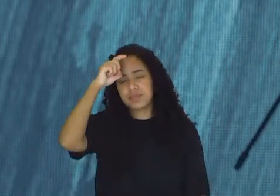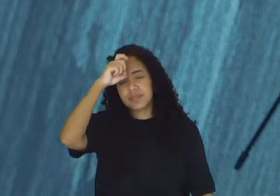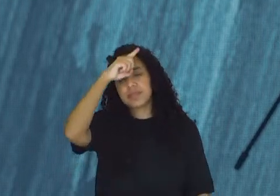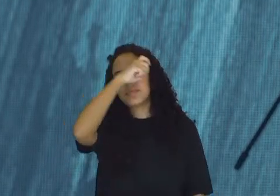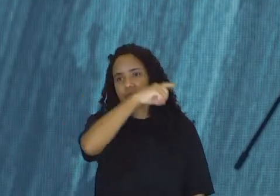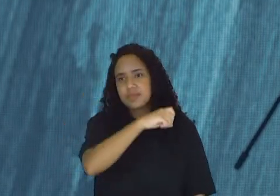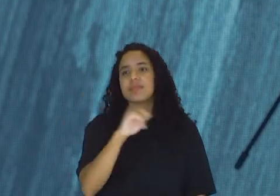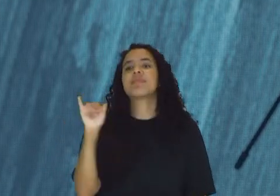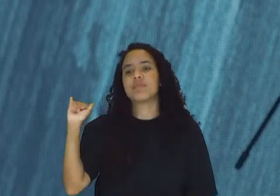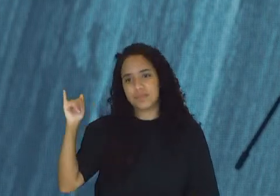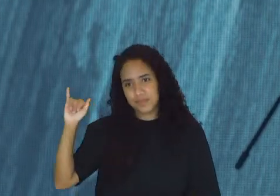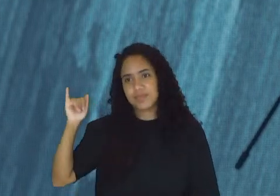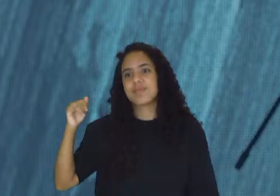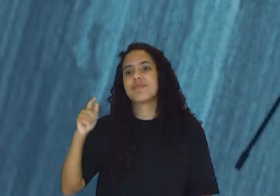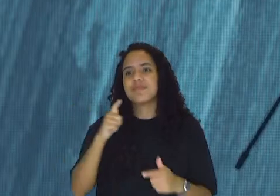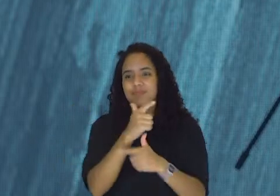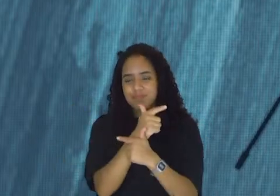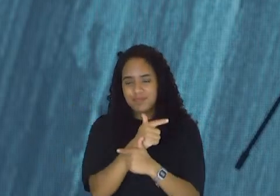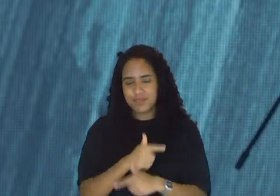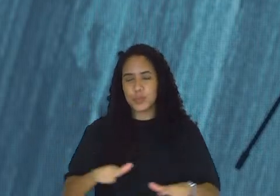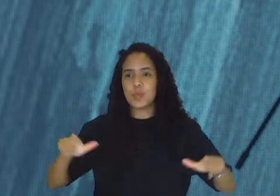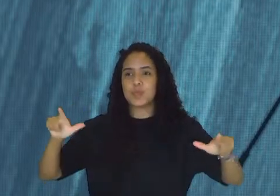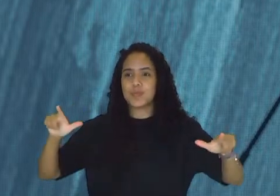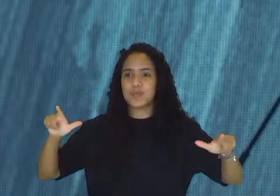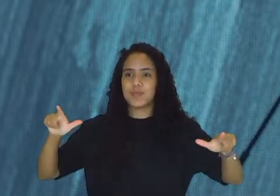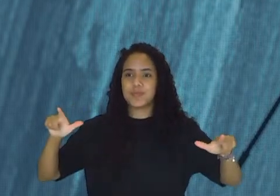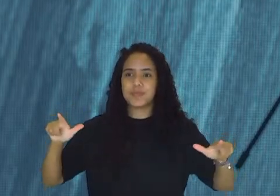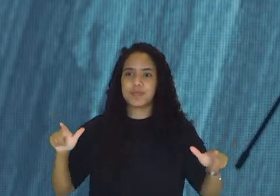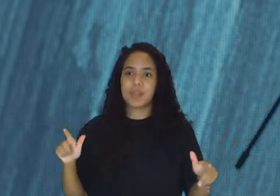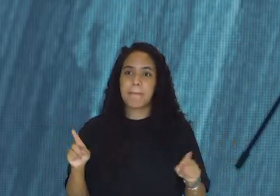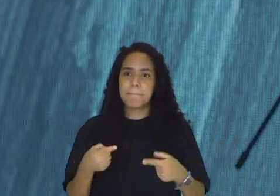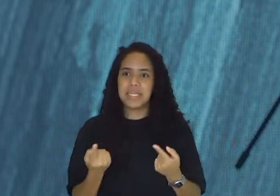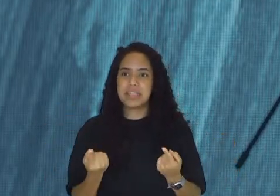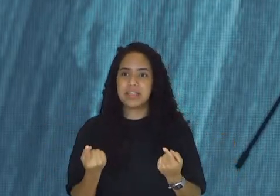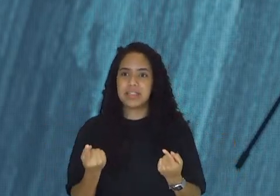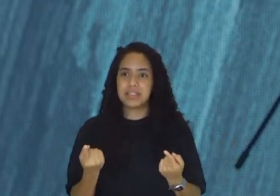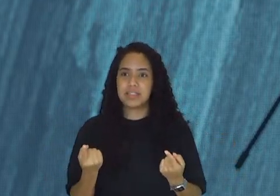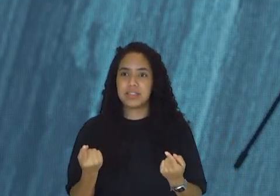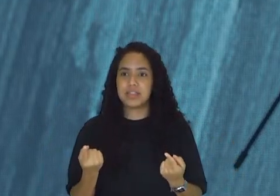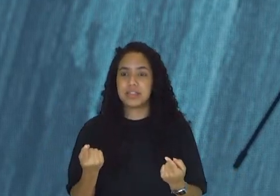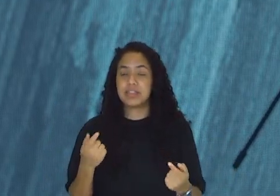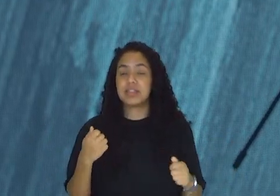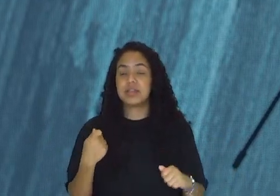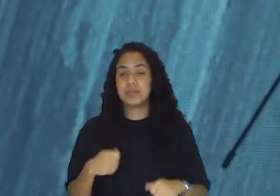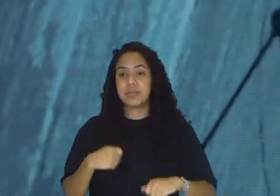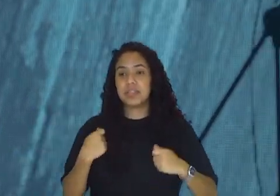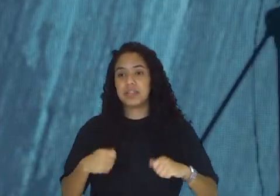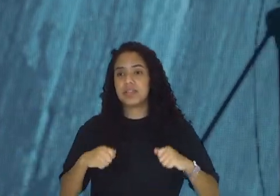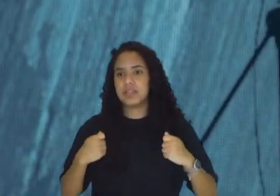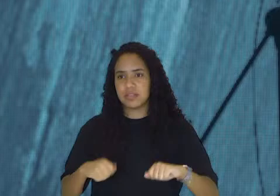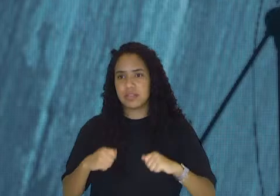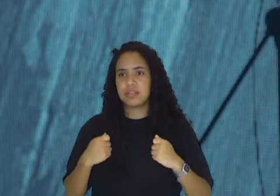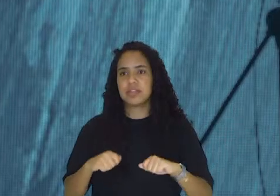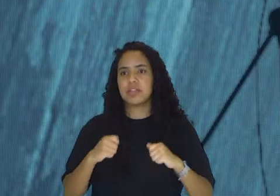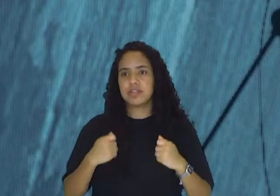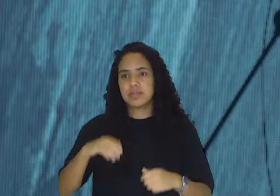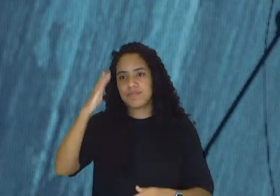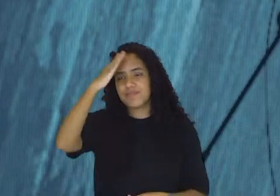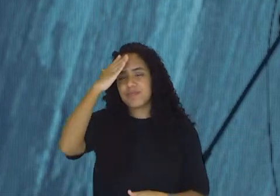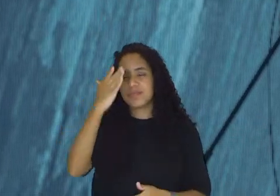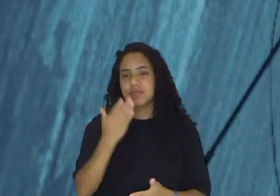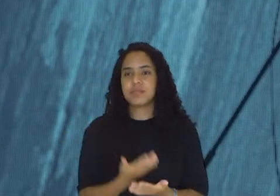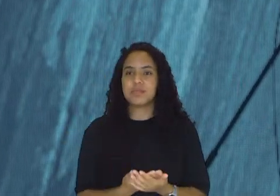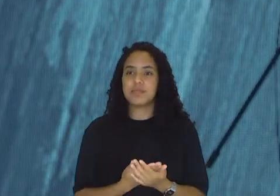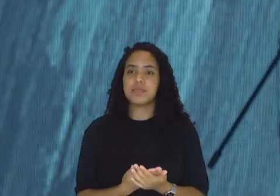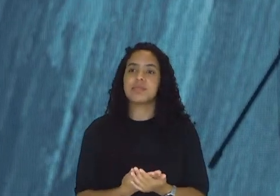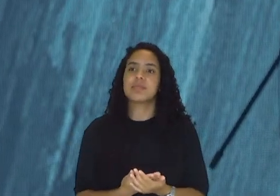ser como de Josué e Caleb. Aqueles que confiam que ele prometeu uma terra. E se ele prometeu, o meu vigor, a